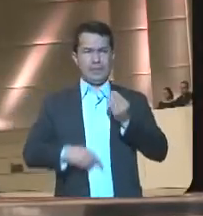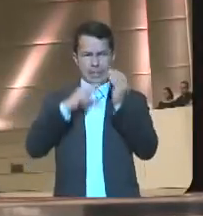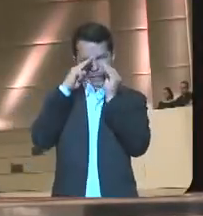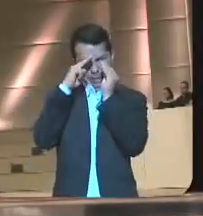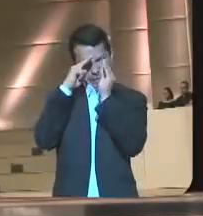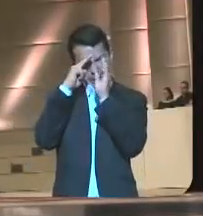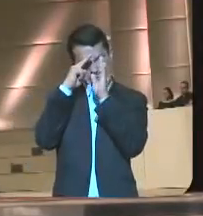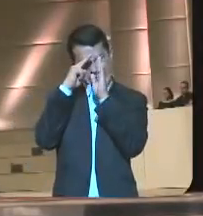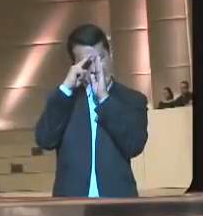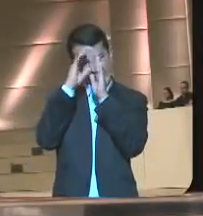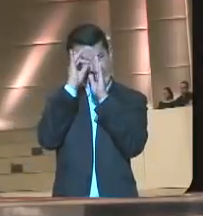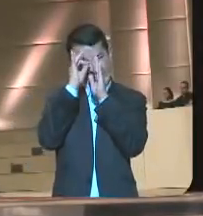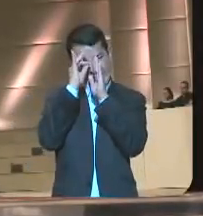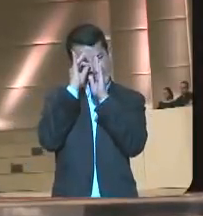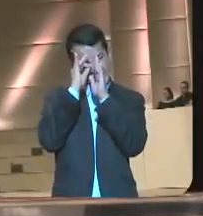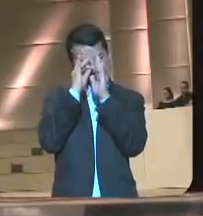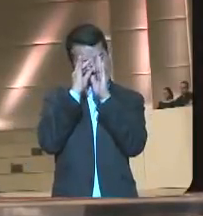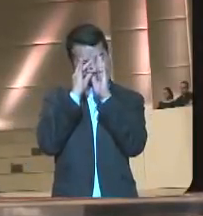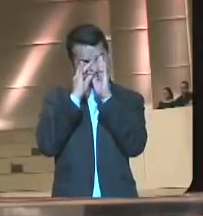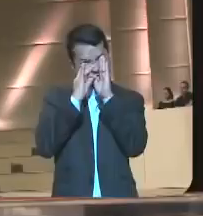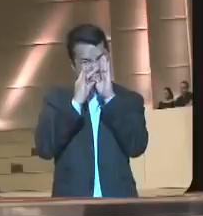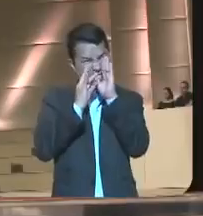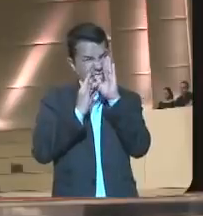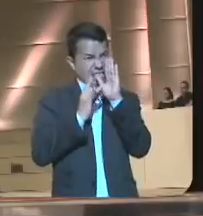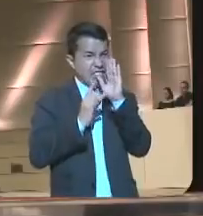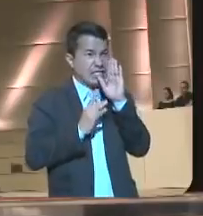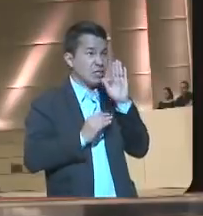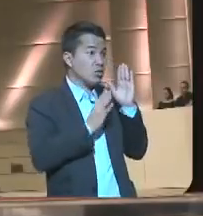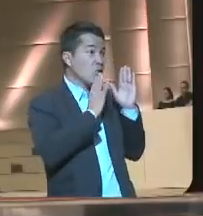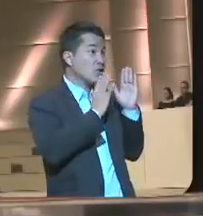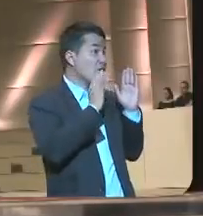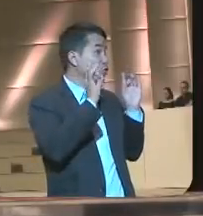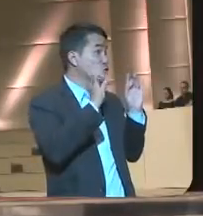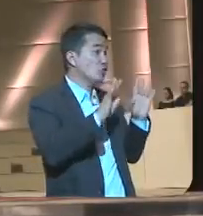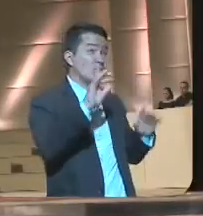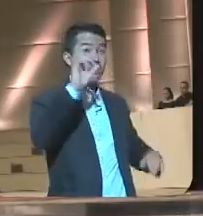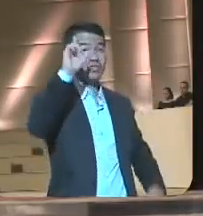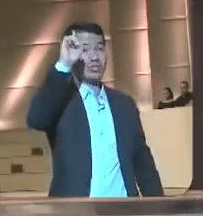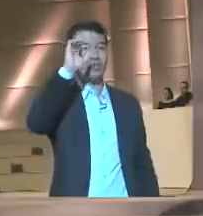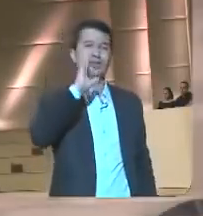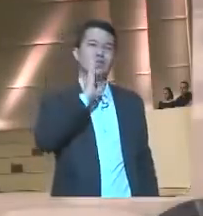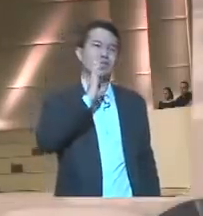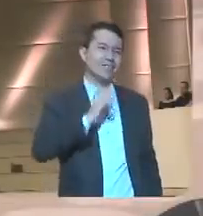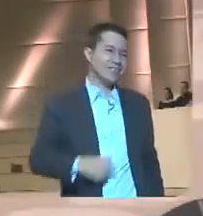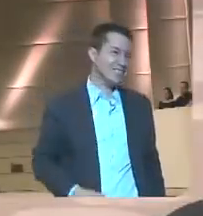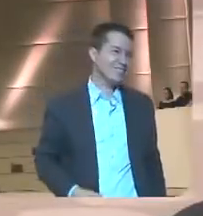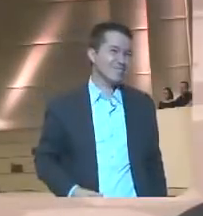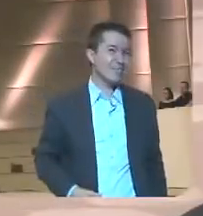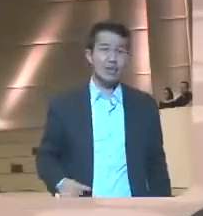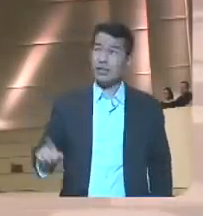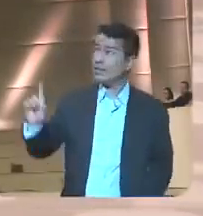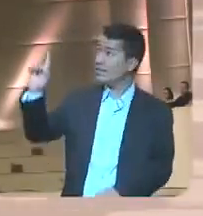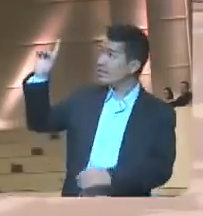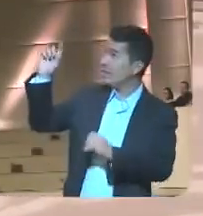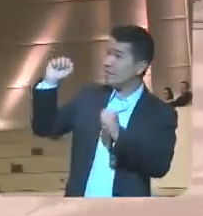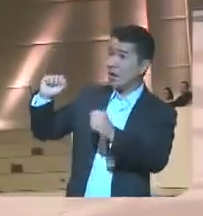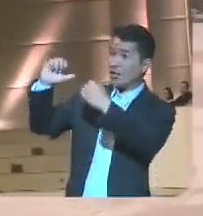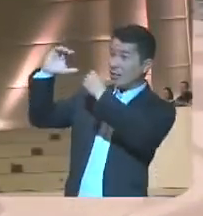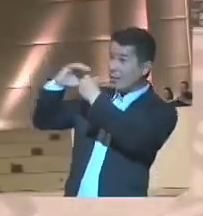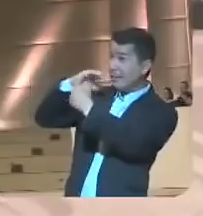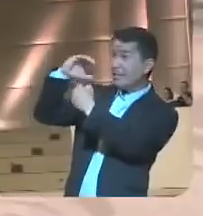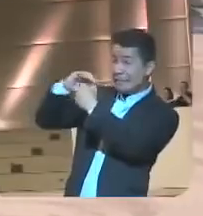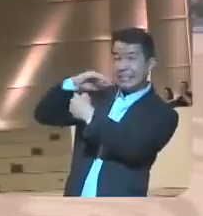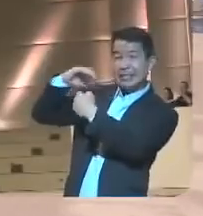coração e começa a tratar minha ele é o meu conselheiro e é isso que deve